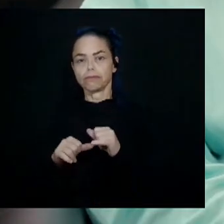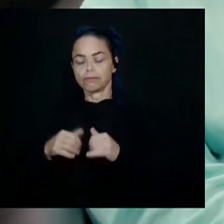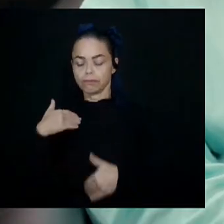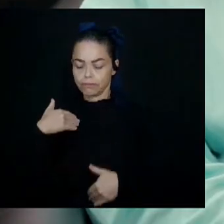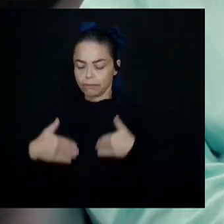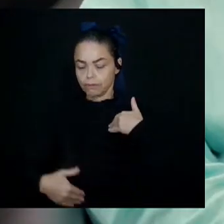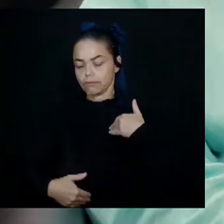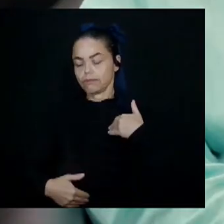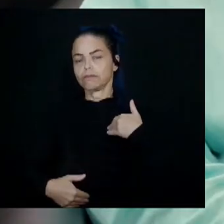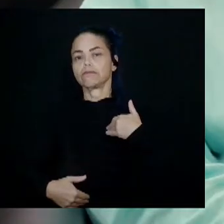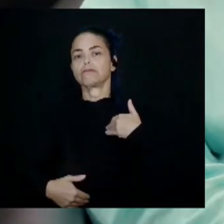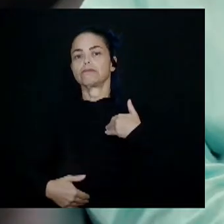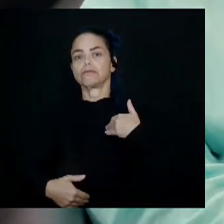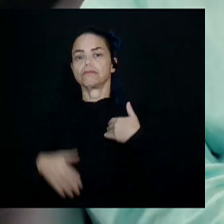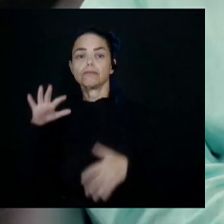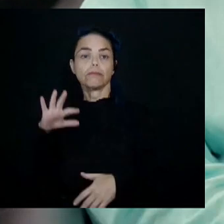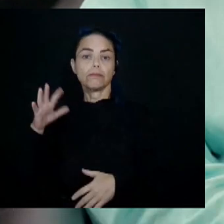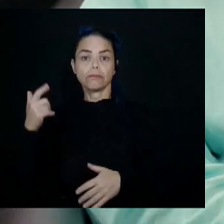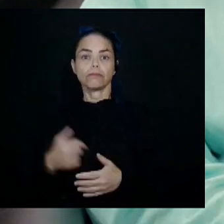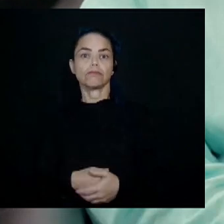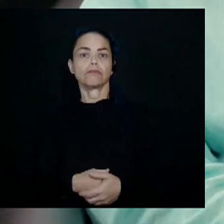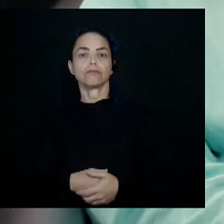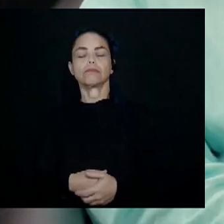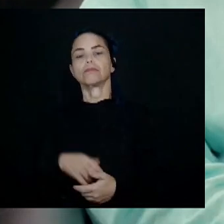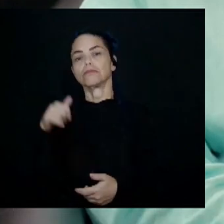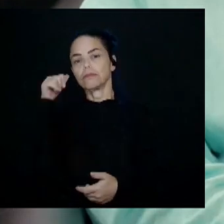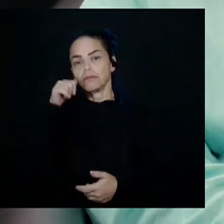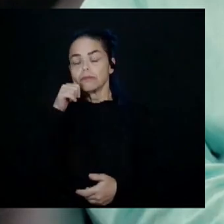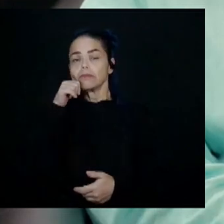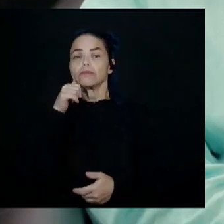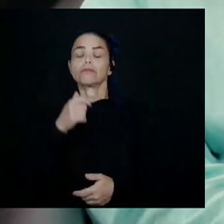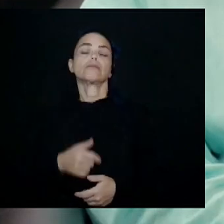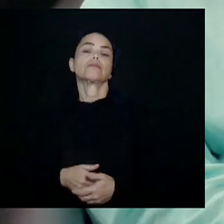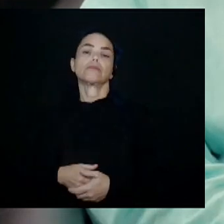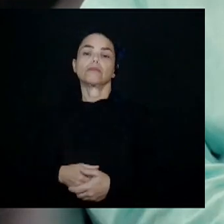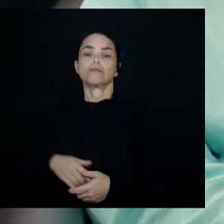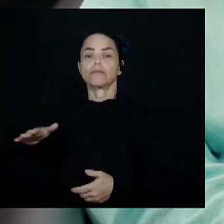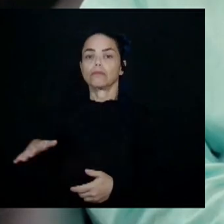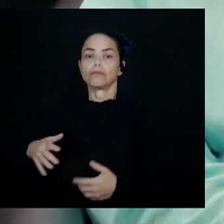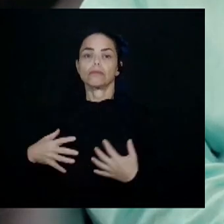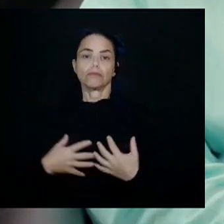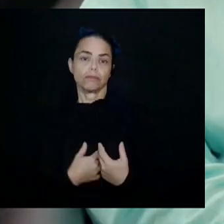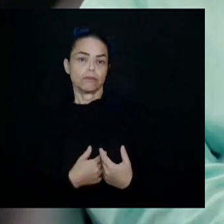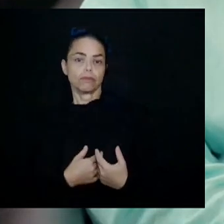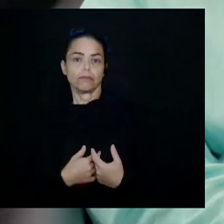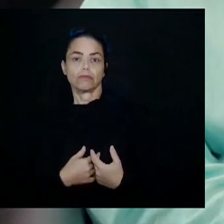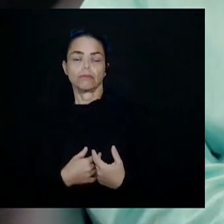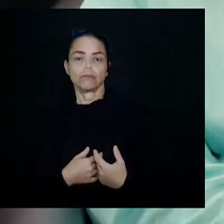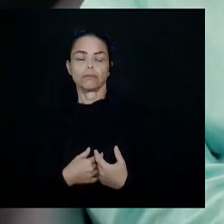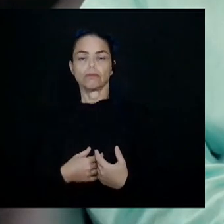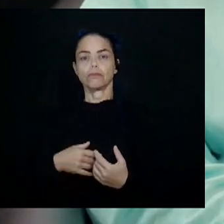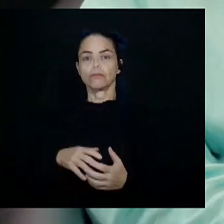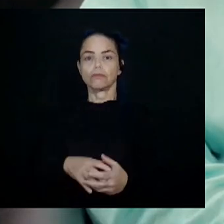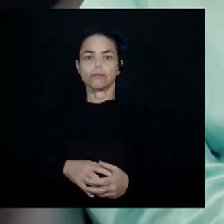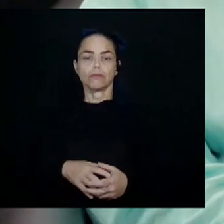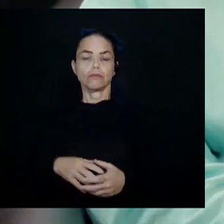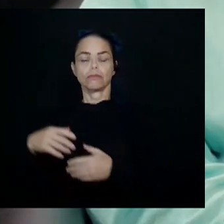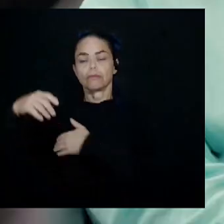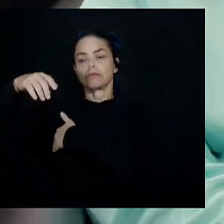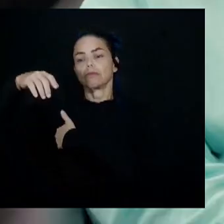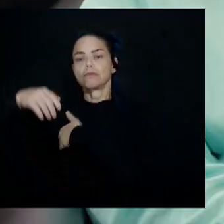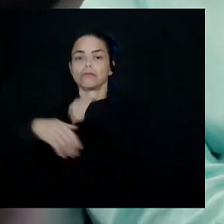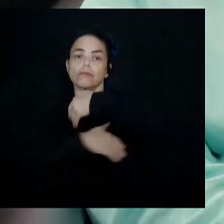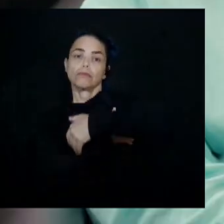corpo vão ocorrer. Na menina, por exemplo, começam a aparecer pelos embaixo do braço, nas